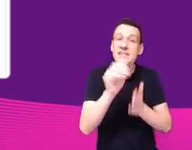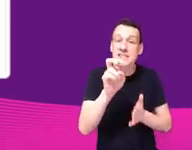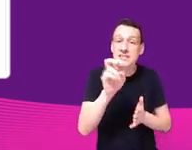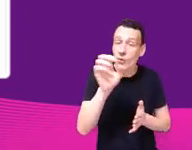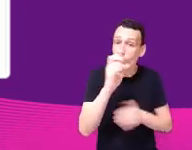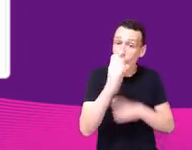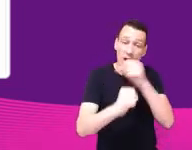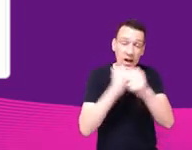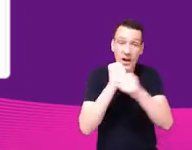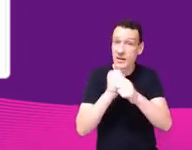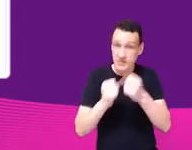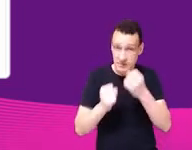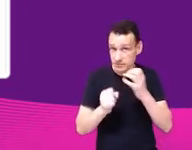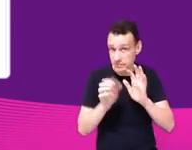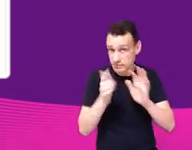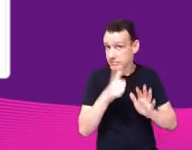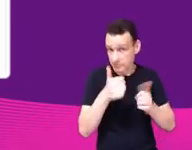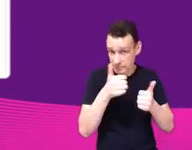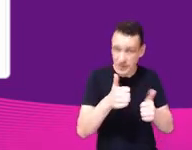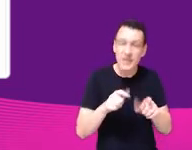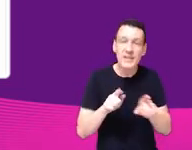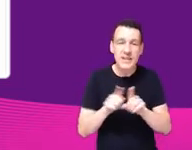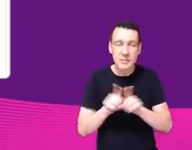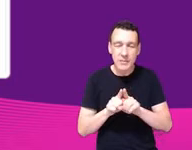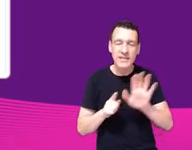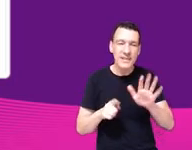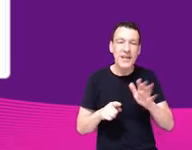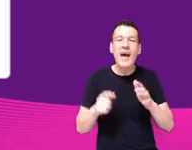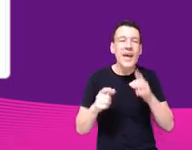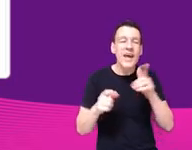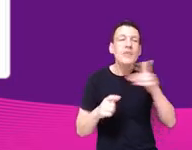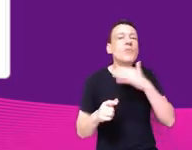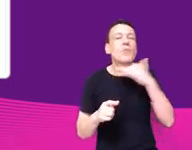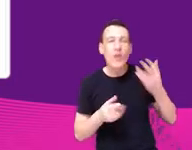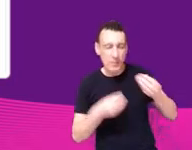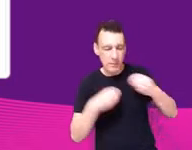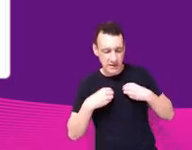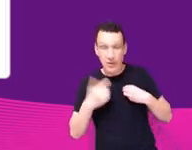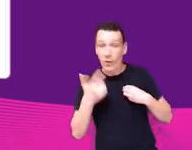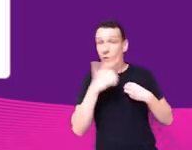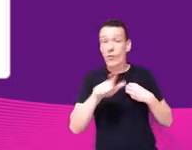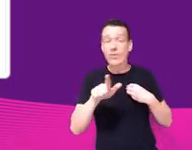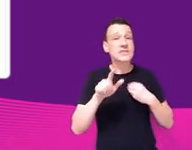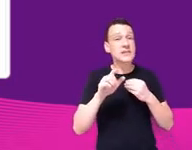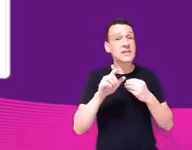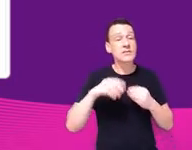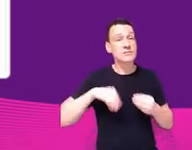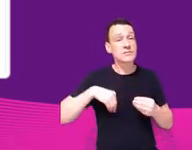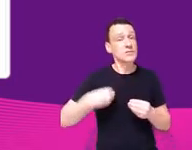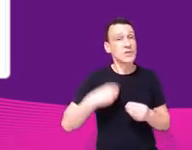e doadores falecidos, uma sobrevida em torno de 90%, o que é um resultado muito bom. Quando nós olhamos para